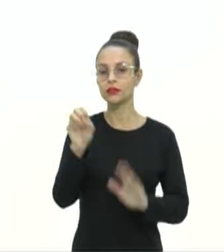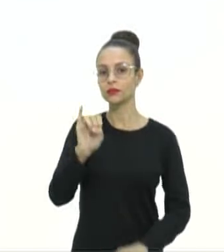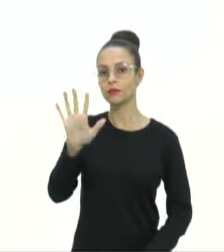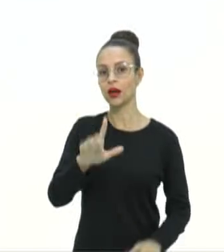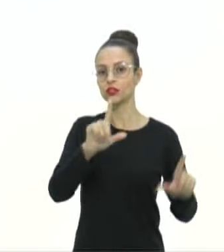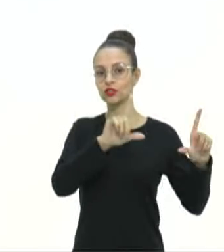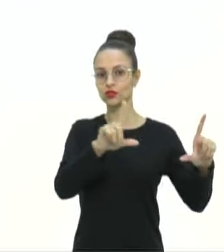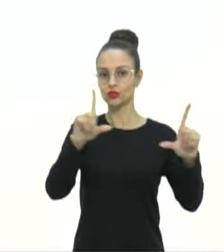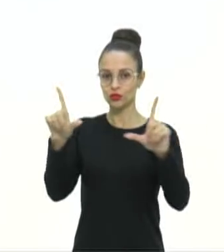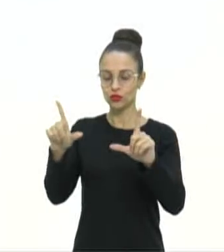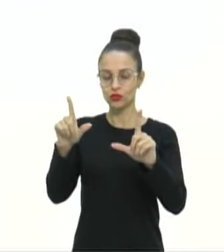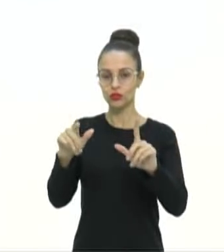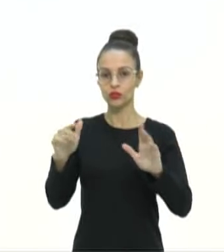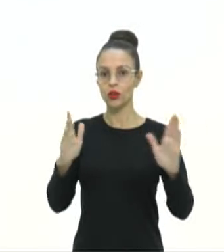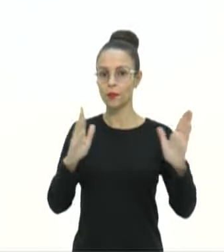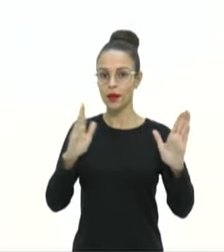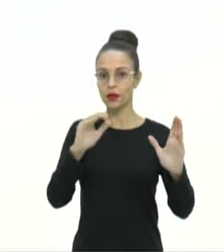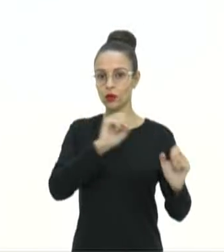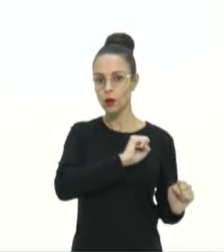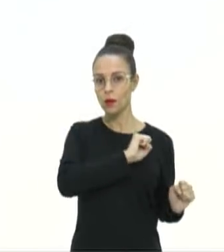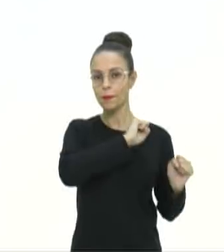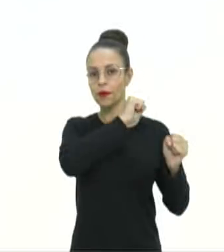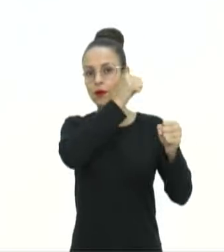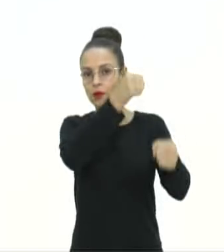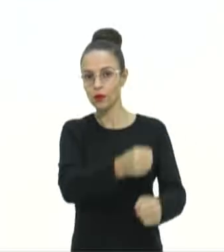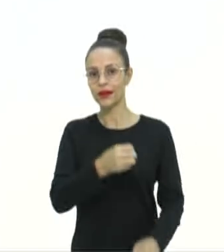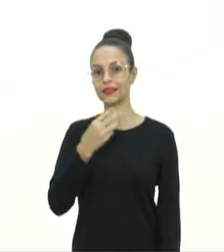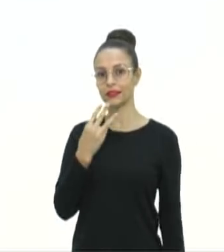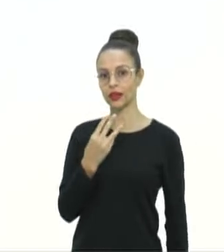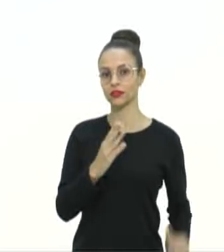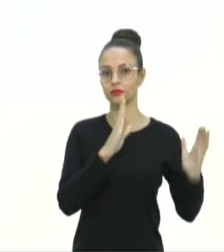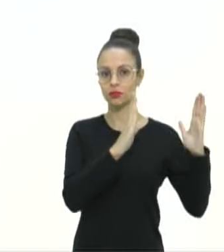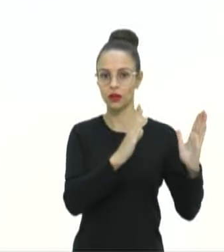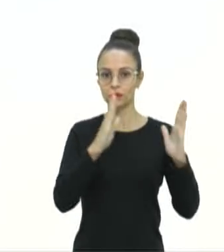um salto com vara, com três instantes